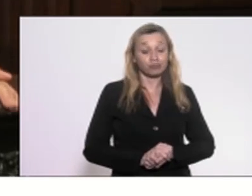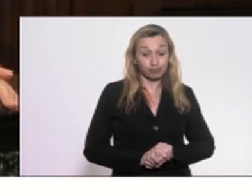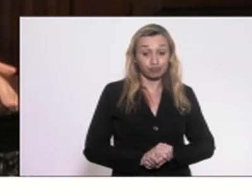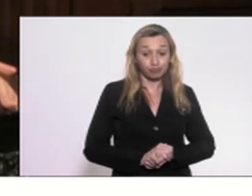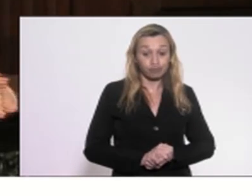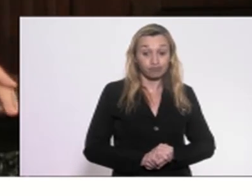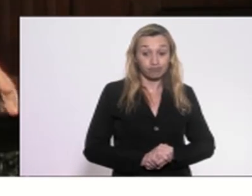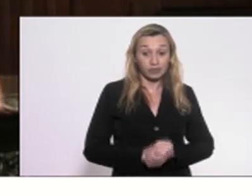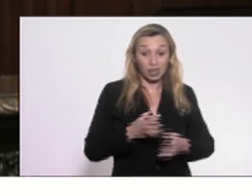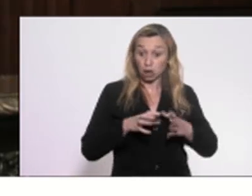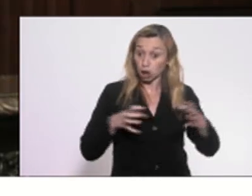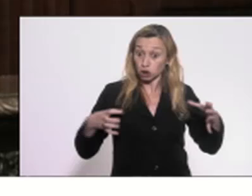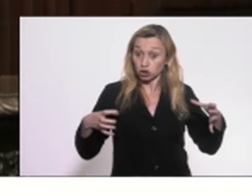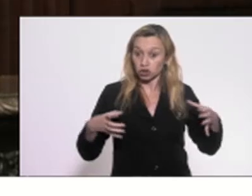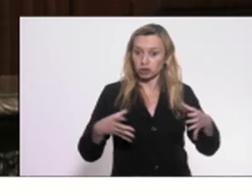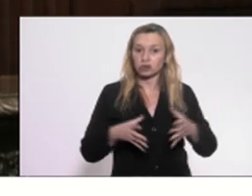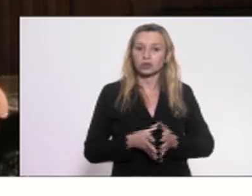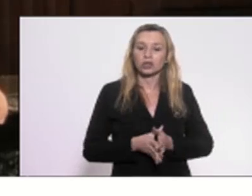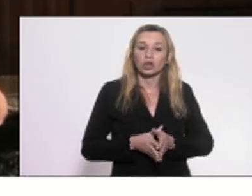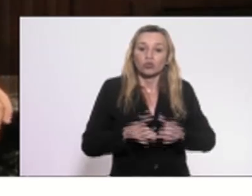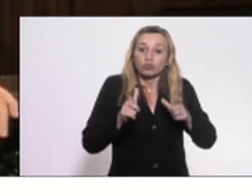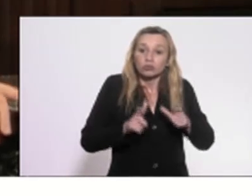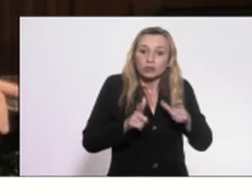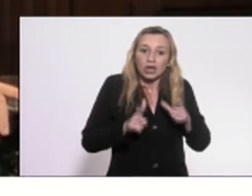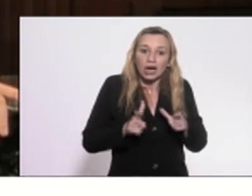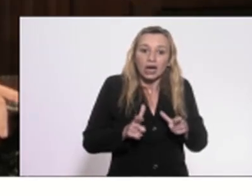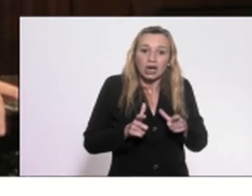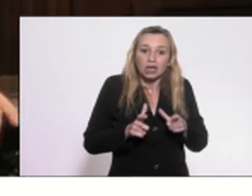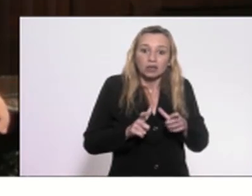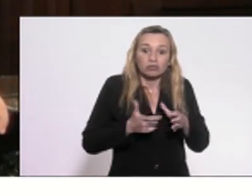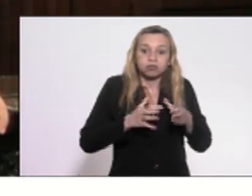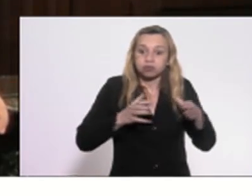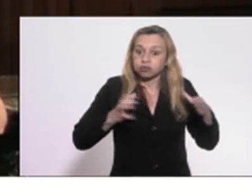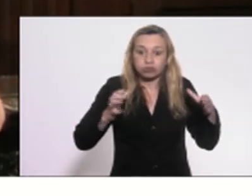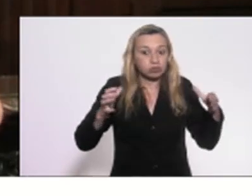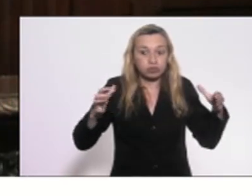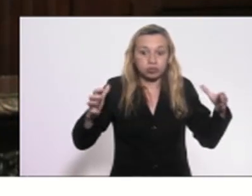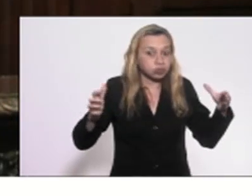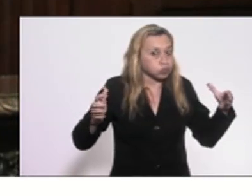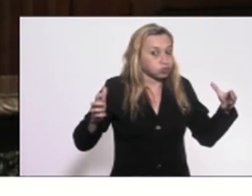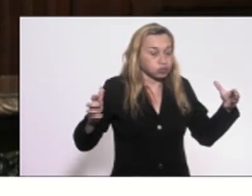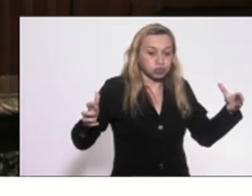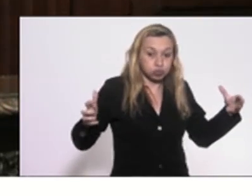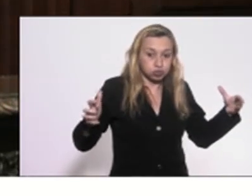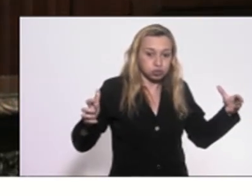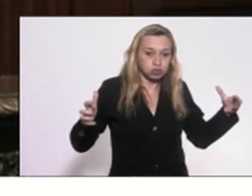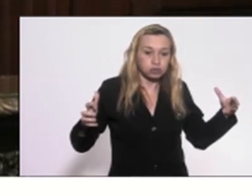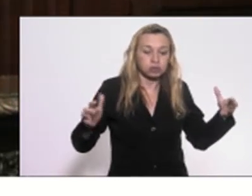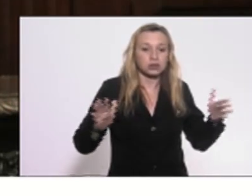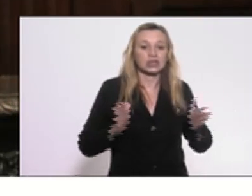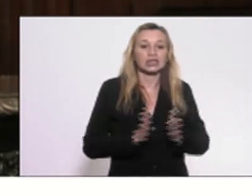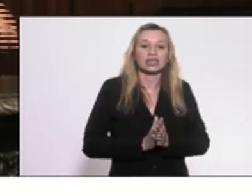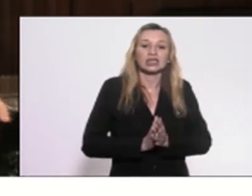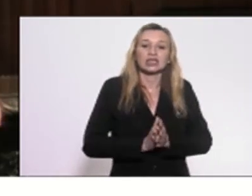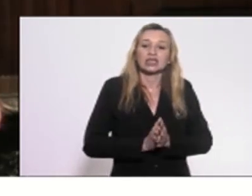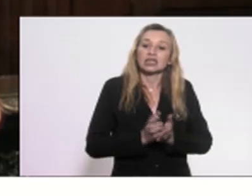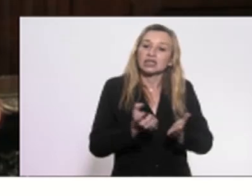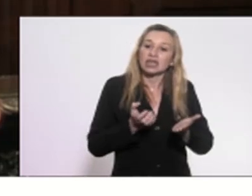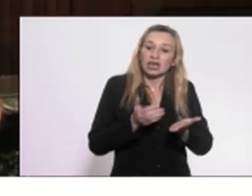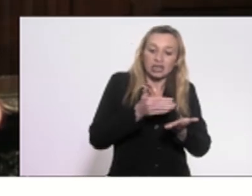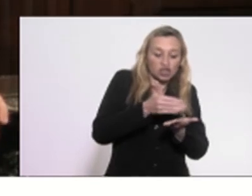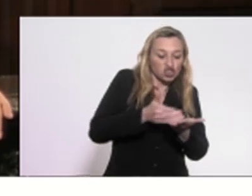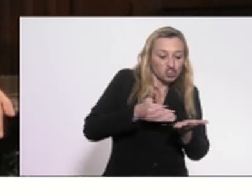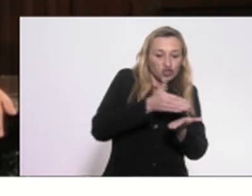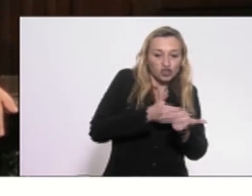consequência, é um território imenso, que vem sendo assolado